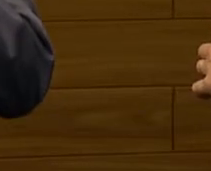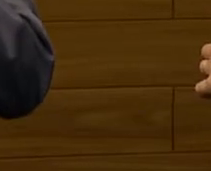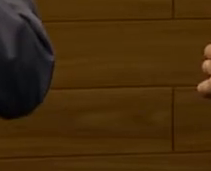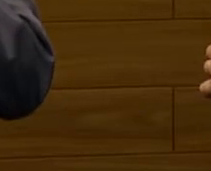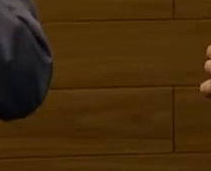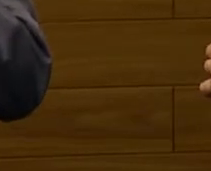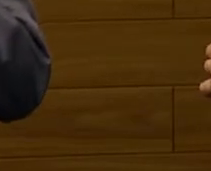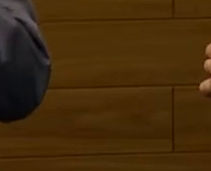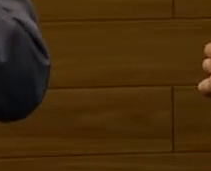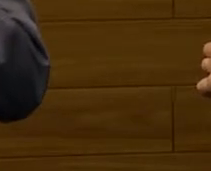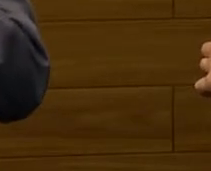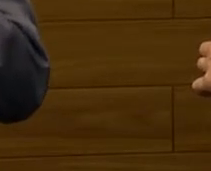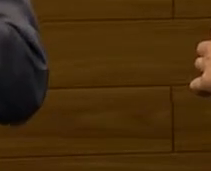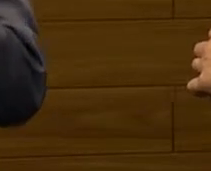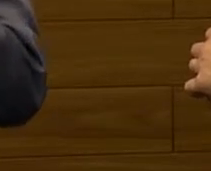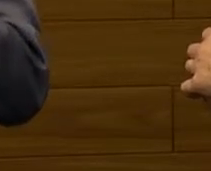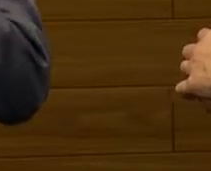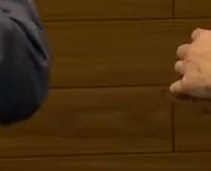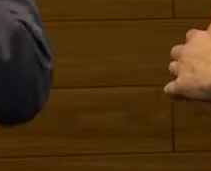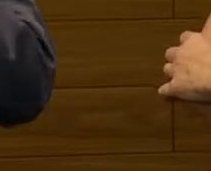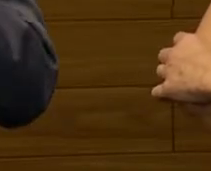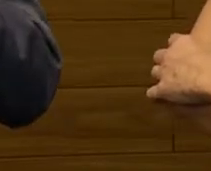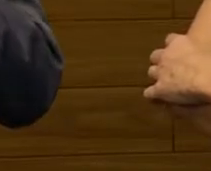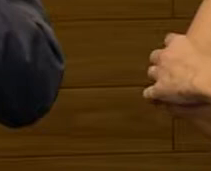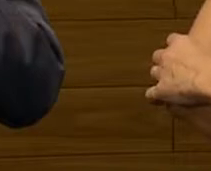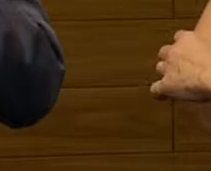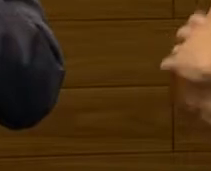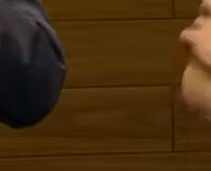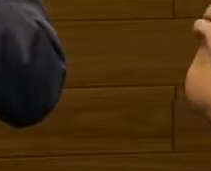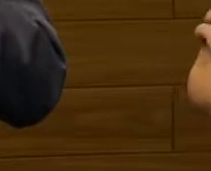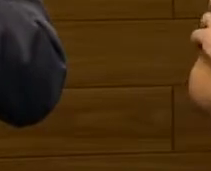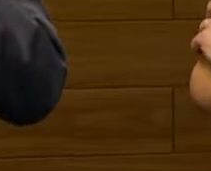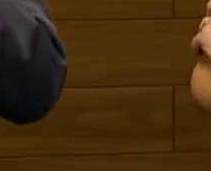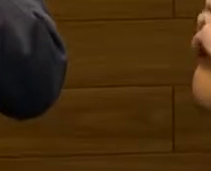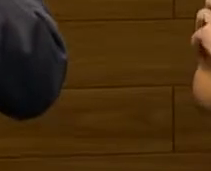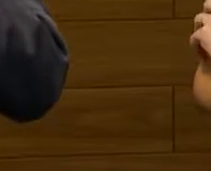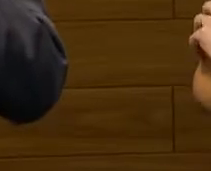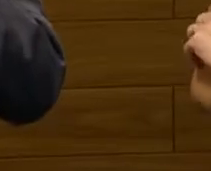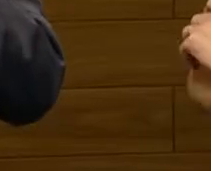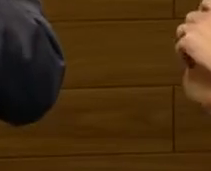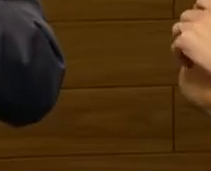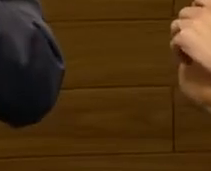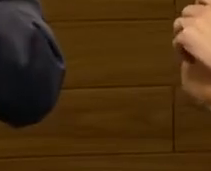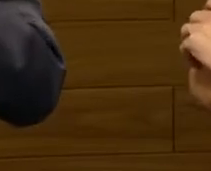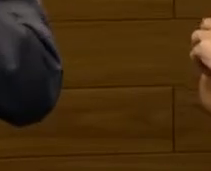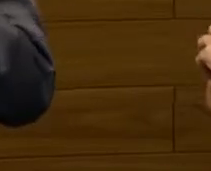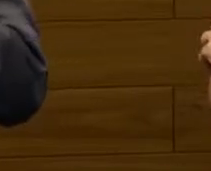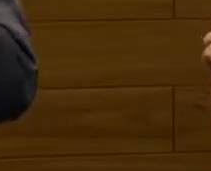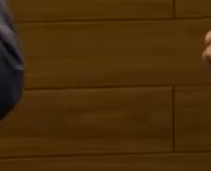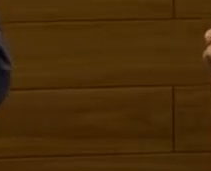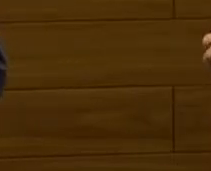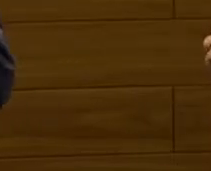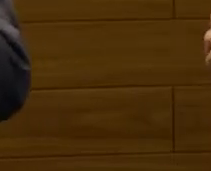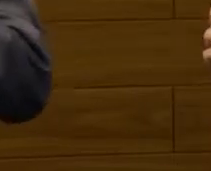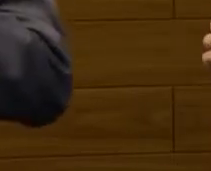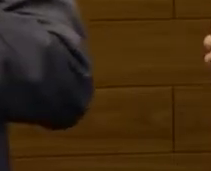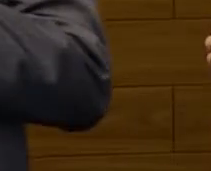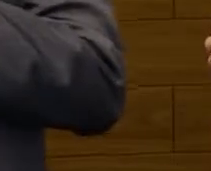que vocês realizam. Tá? Tivesse eu, à época, uma estrutura como essa, talvez não tivesse